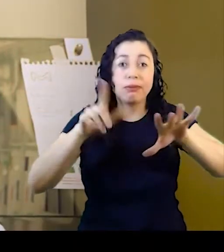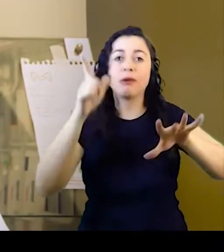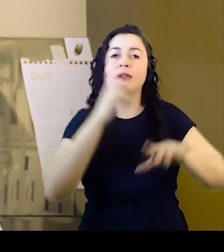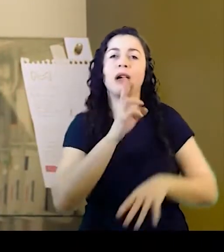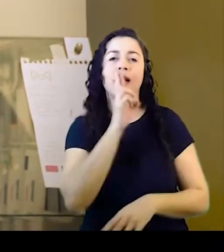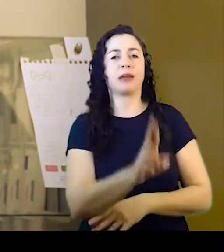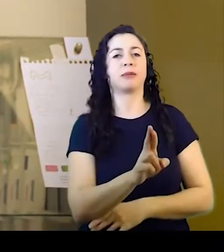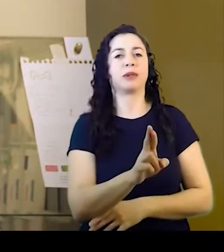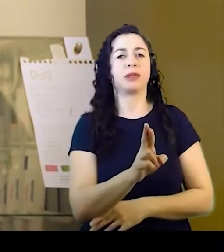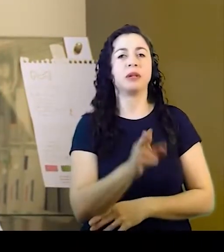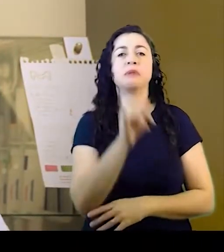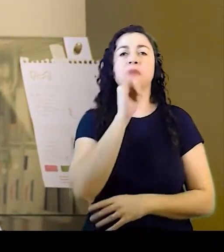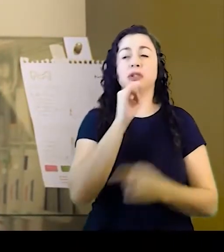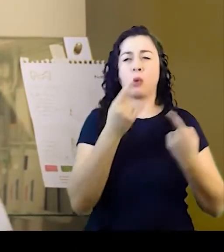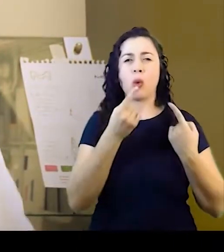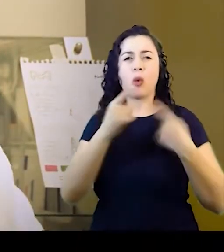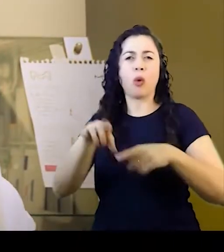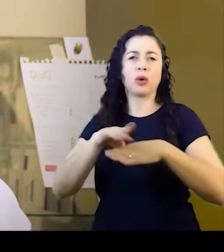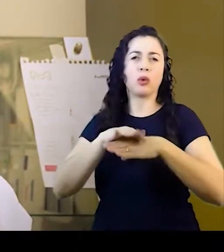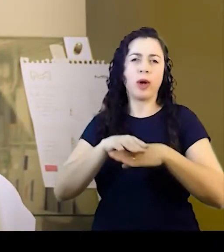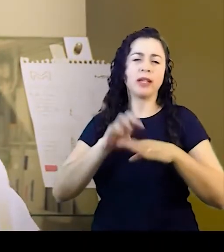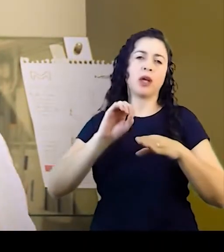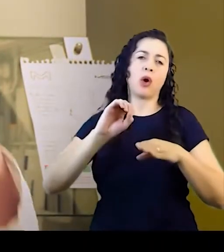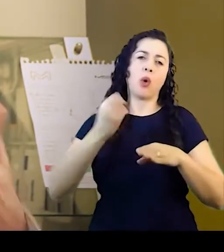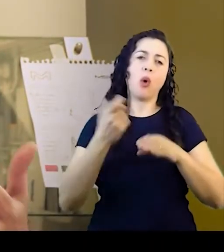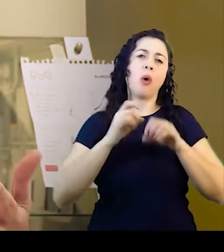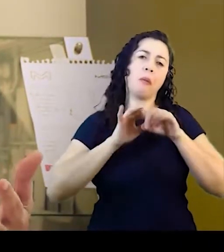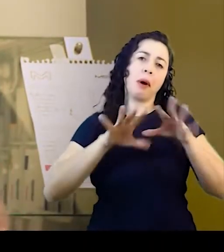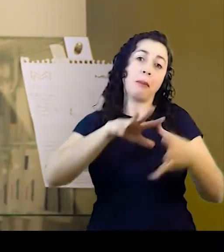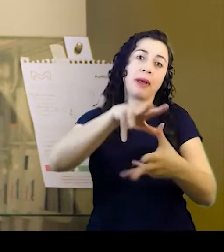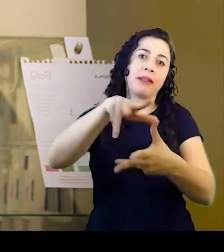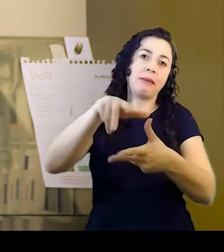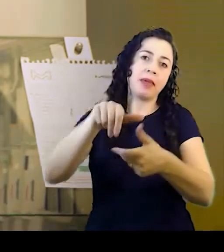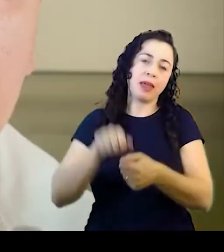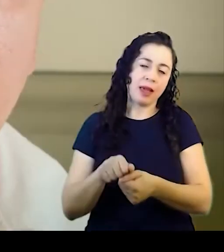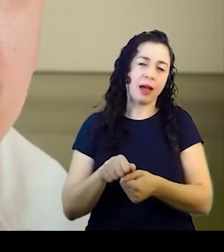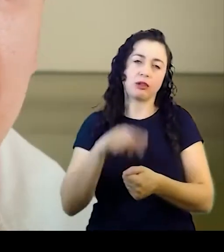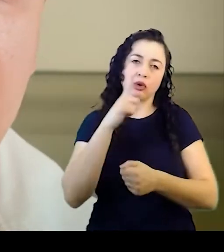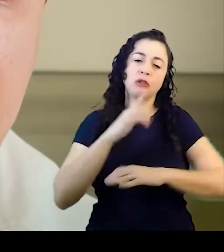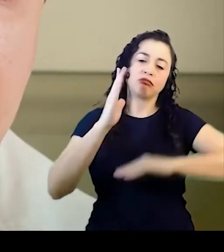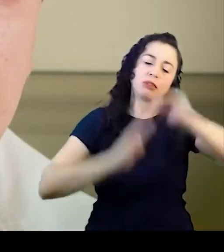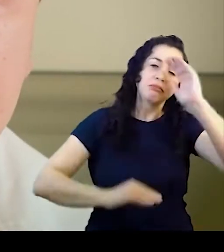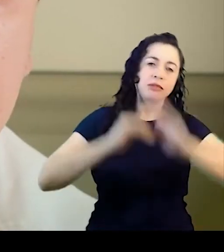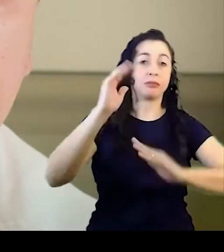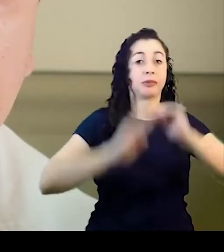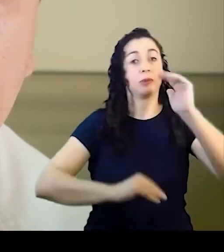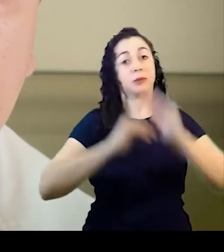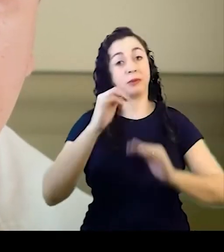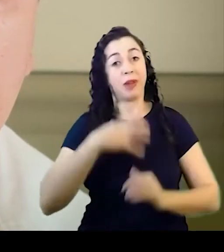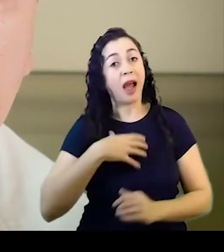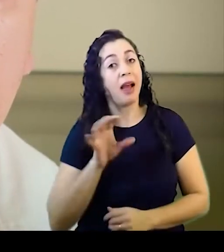exemplo, num combate a uma doença, uma pandemia, ela vai ser estruturada, né? Então assim,